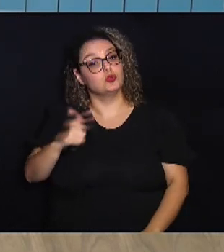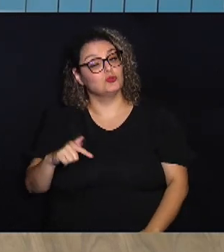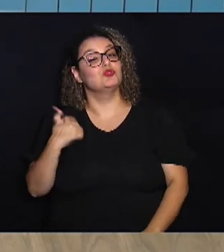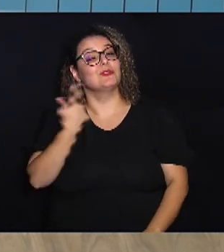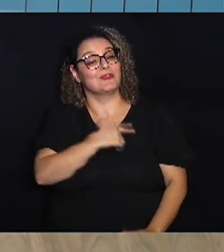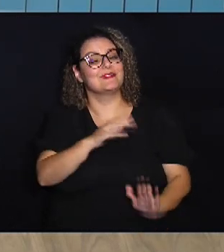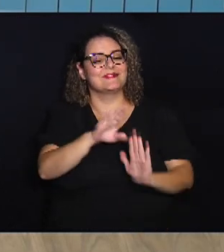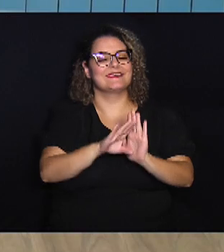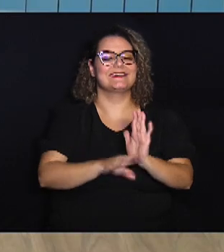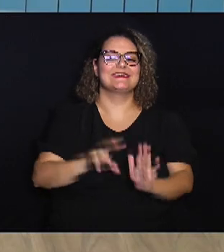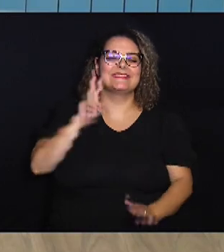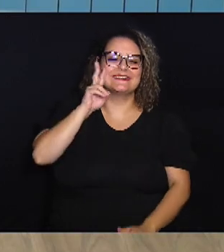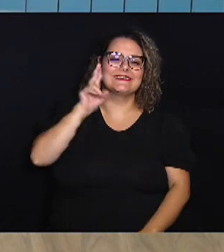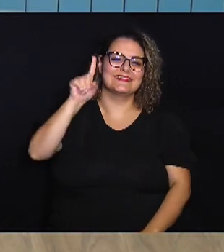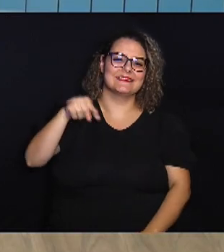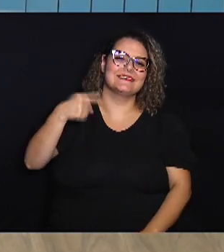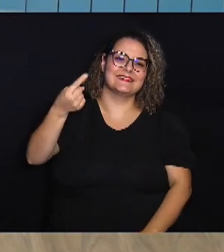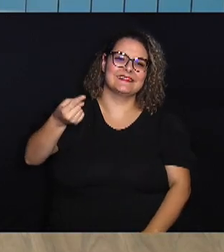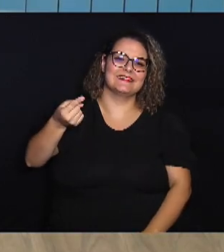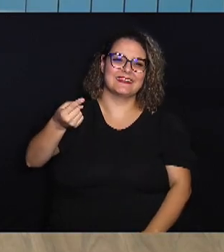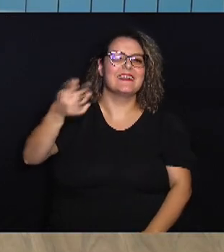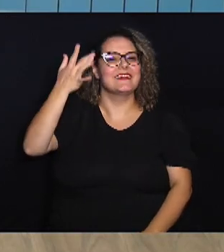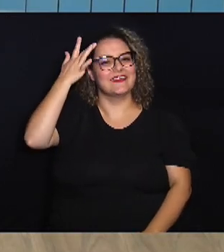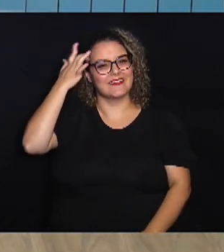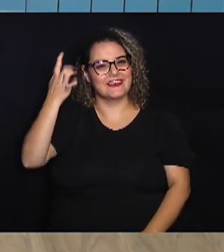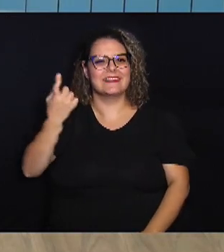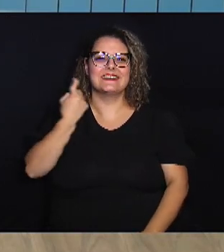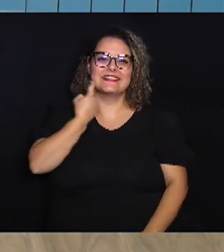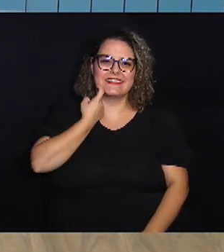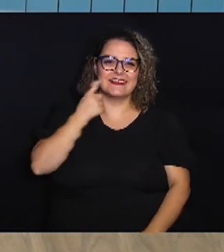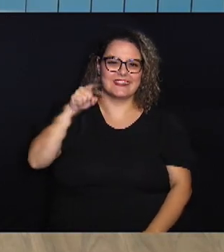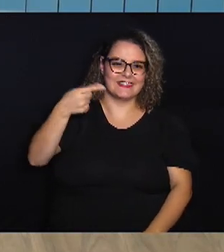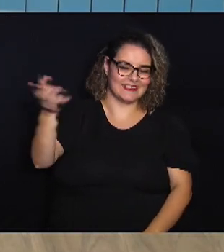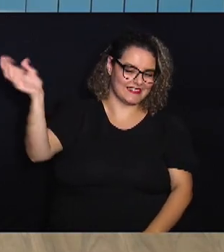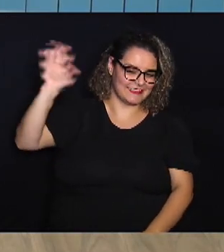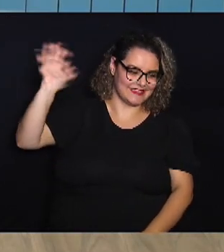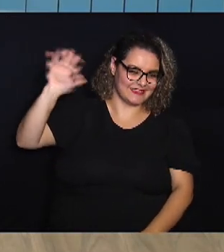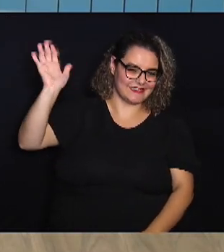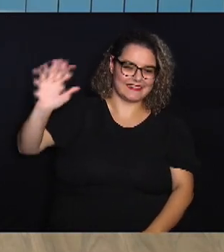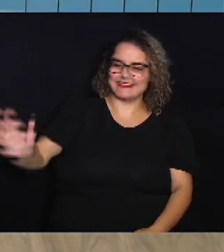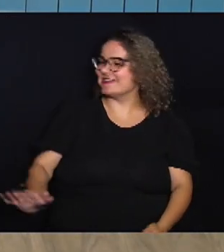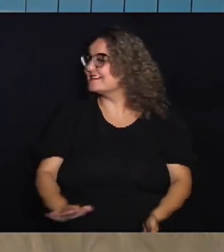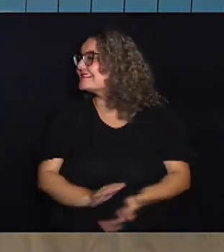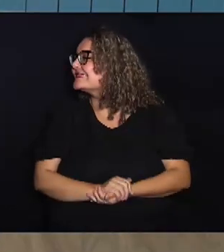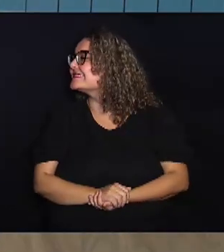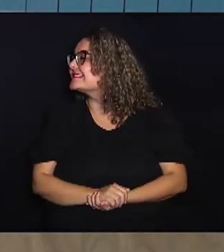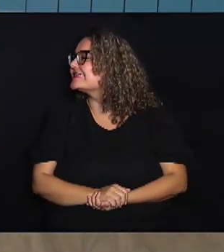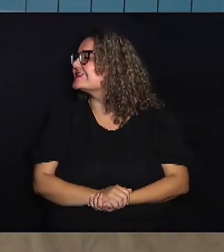Continue na nossa programação e nos vemos amanhã na sexta-feira. Até lá. Tchau, tchau.